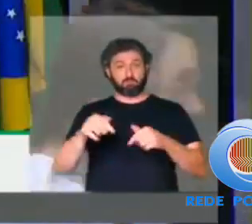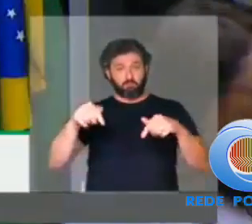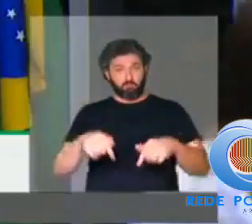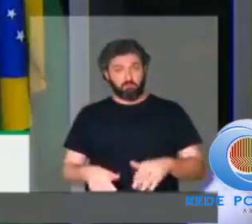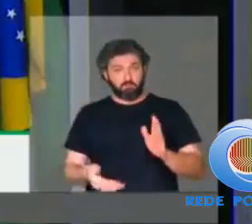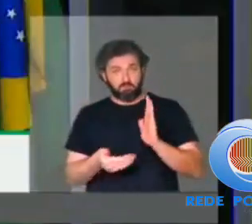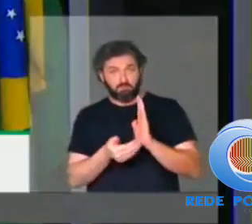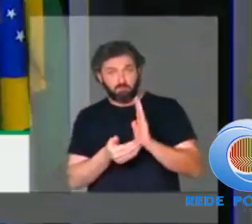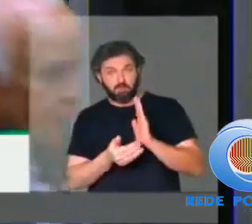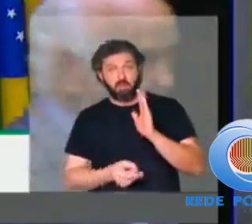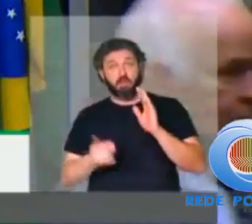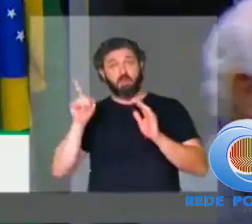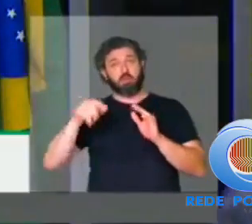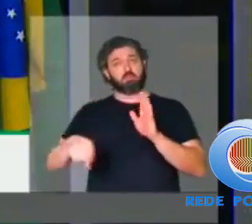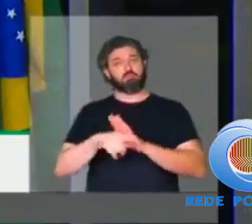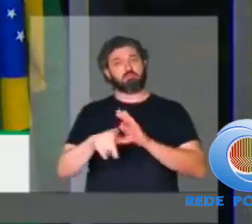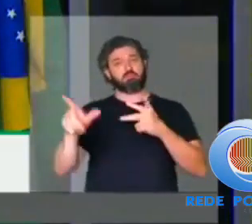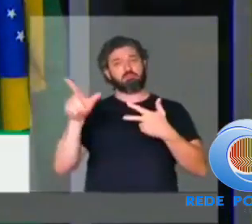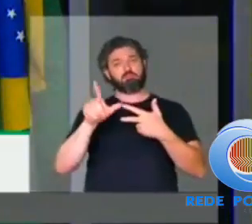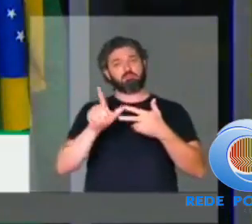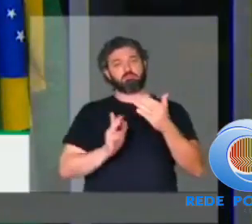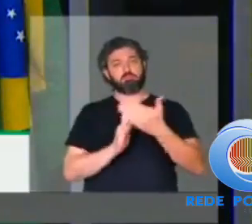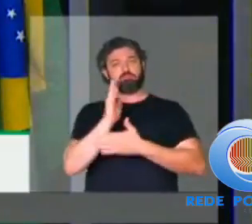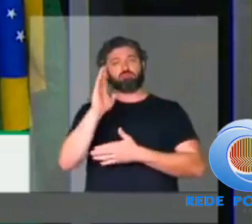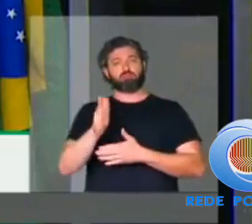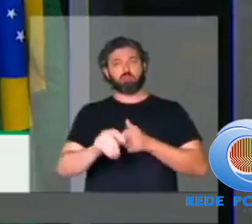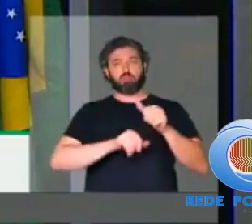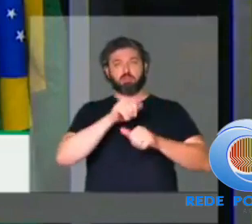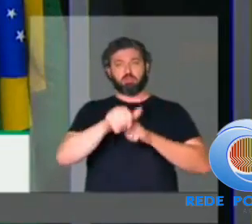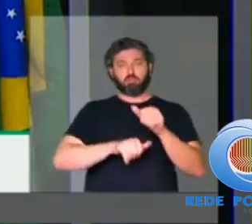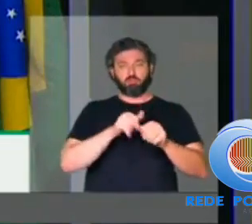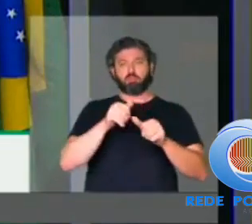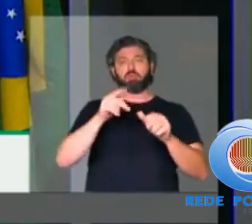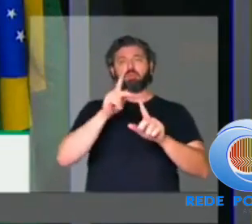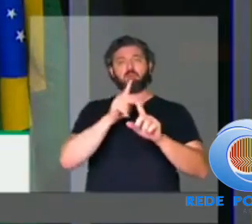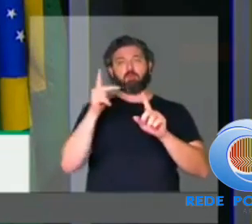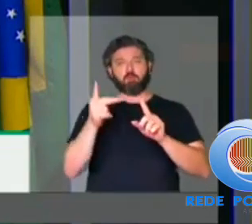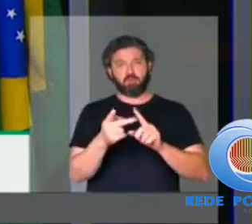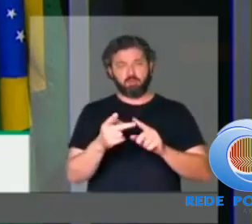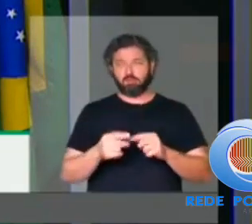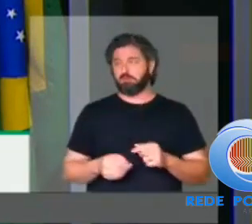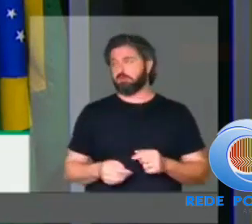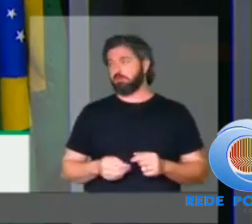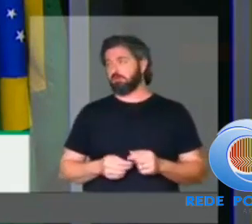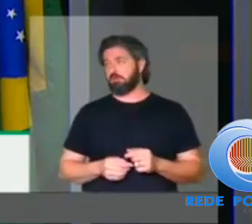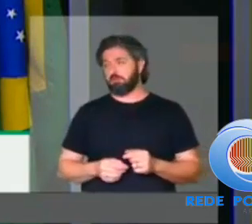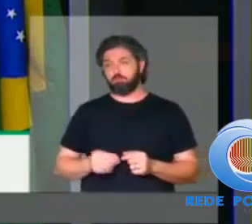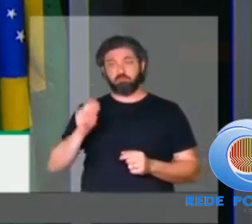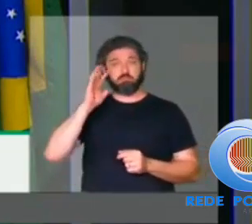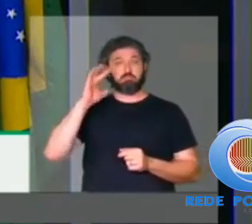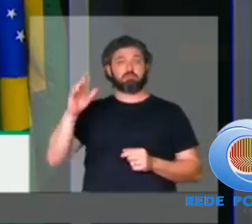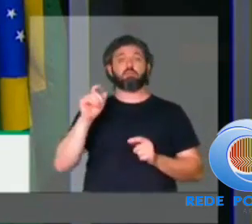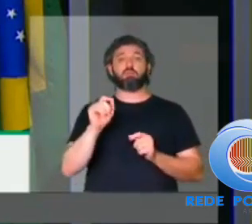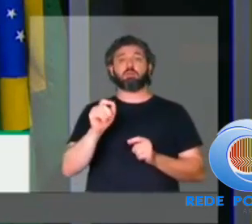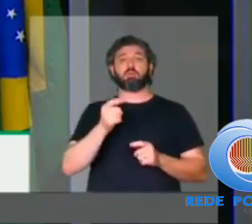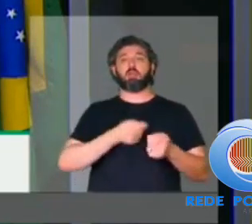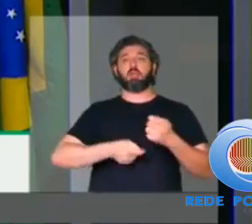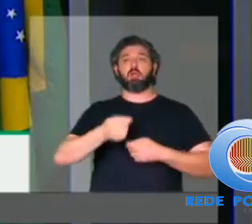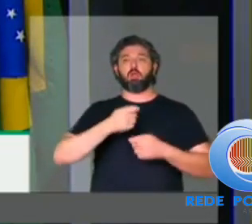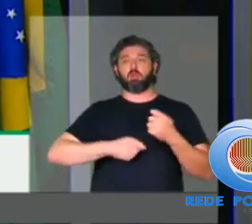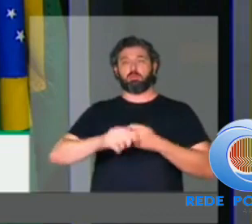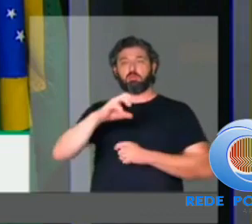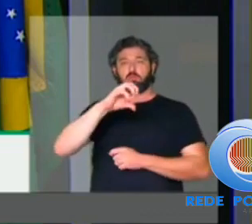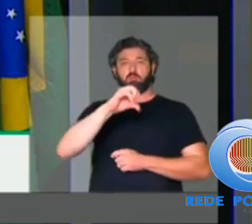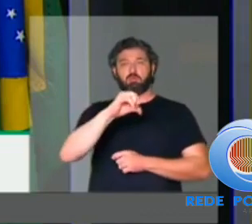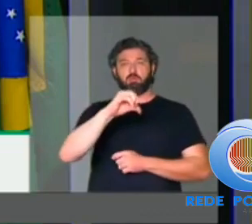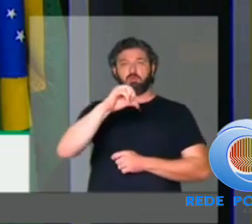nessa casa legislativa, já aprovamos a reforma da Previdência, que prevê uma economia